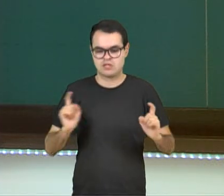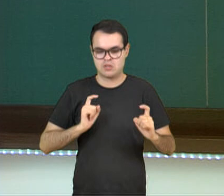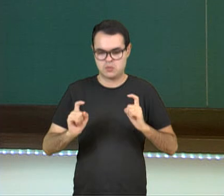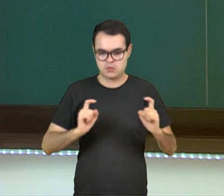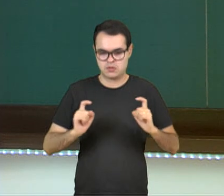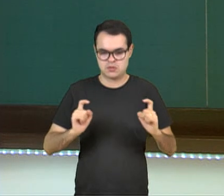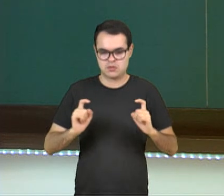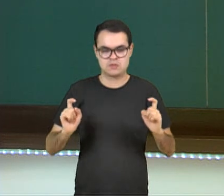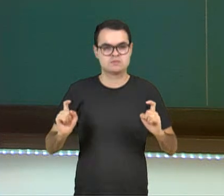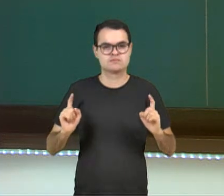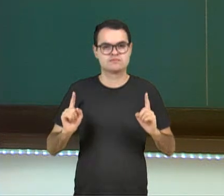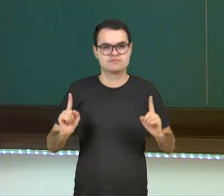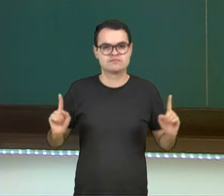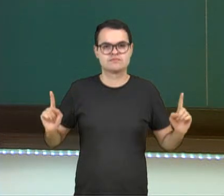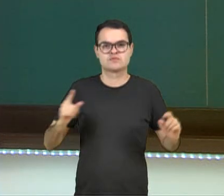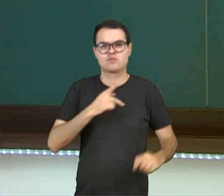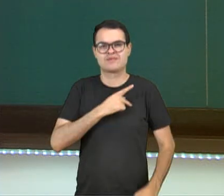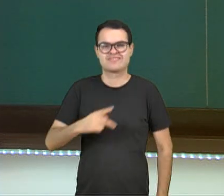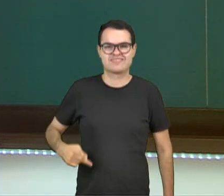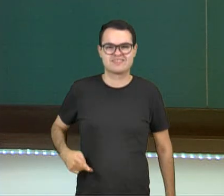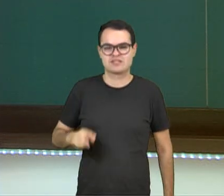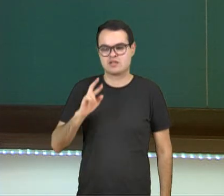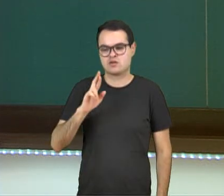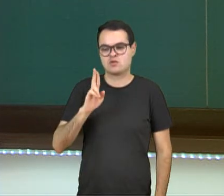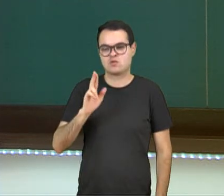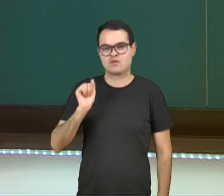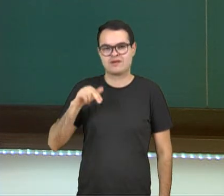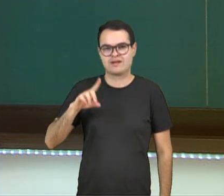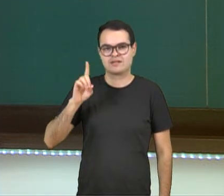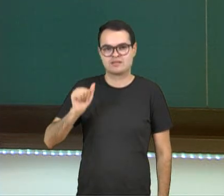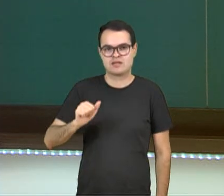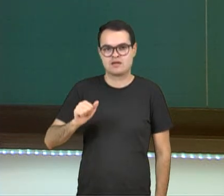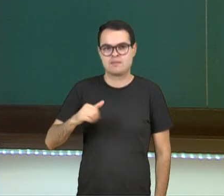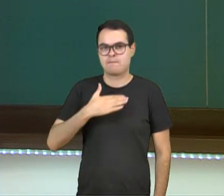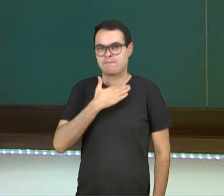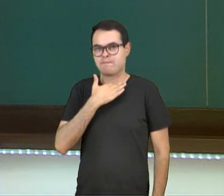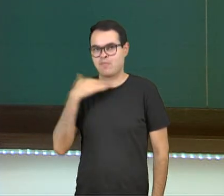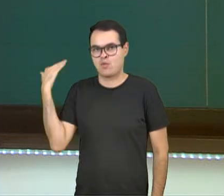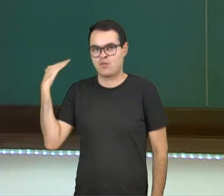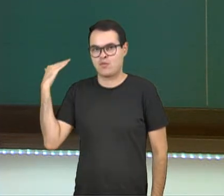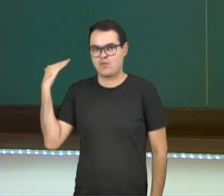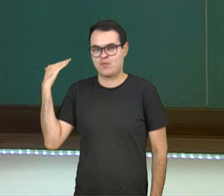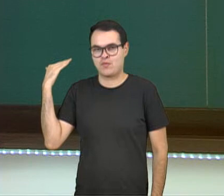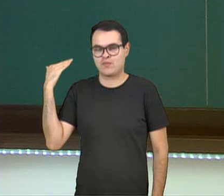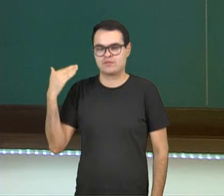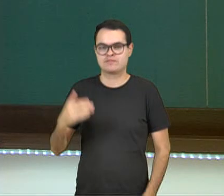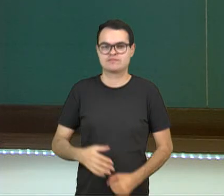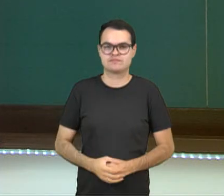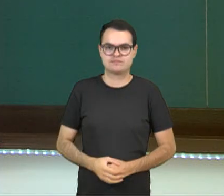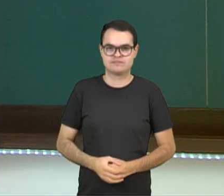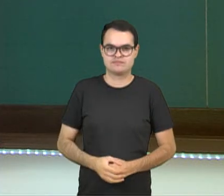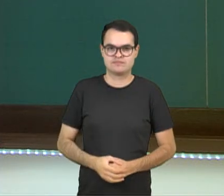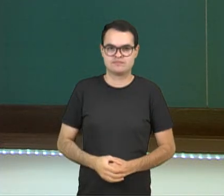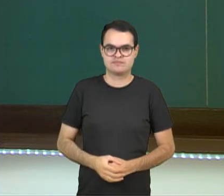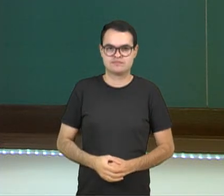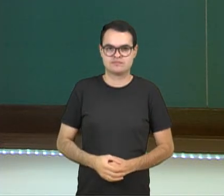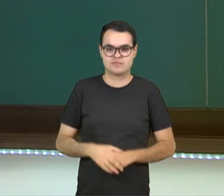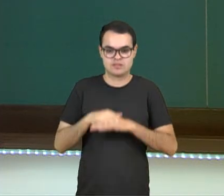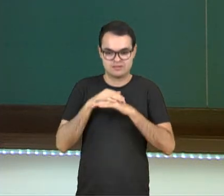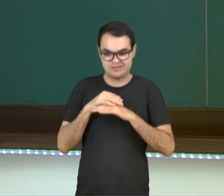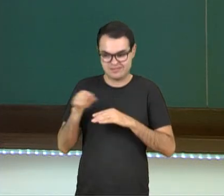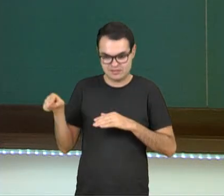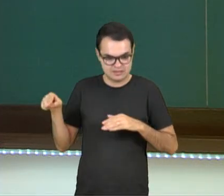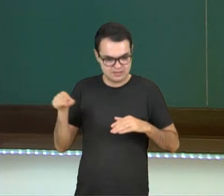reunião, o presidente de Ruanda e Burundi foram mortos em um atentado aéreo. Tipo, já